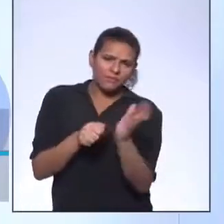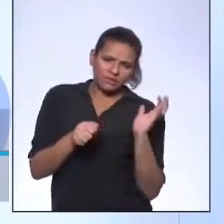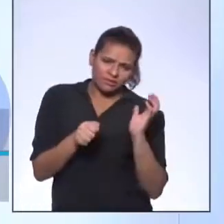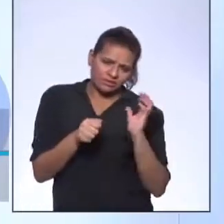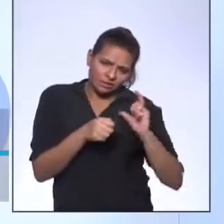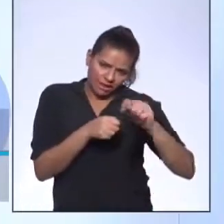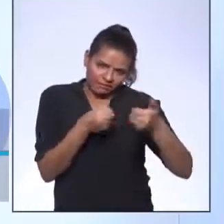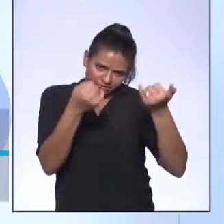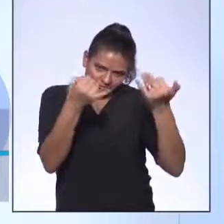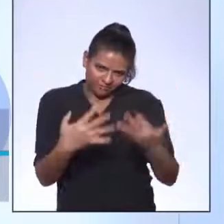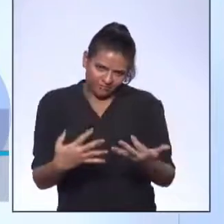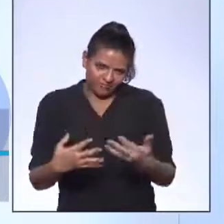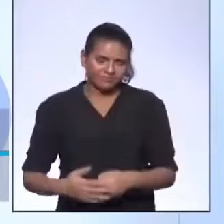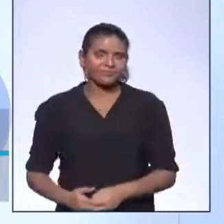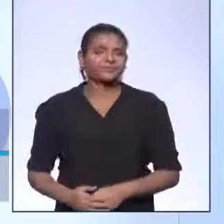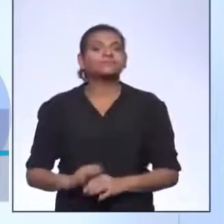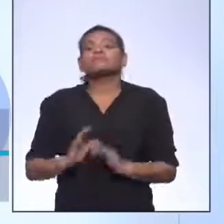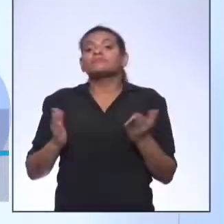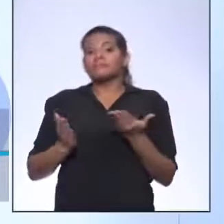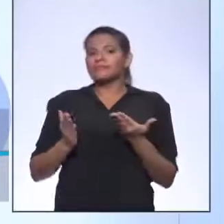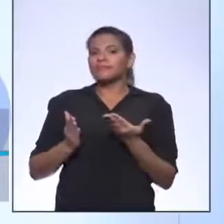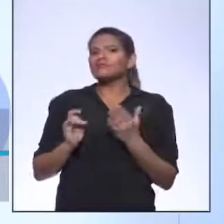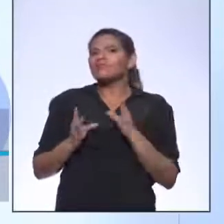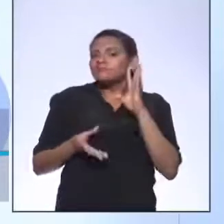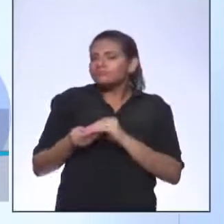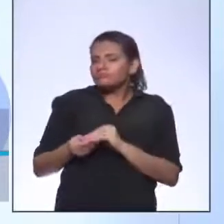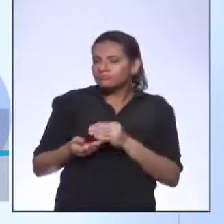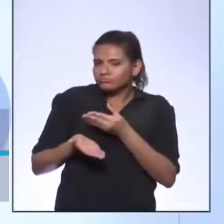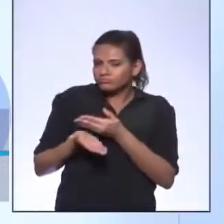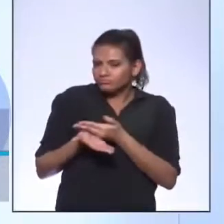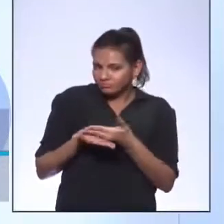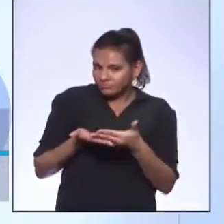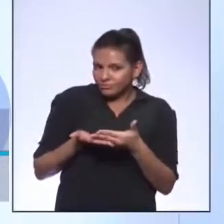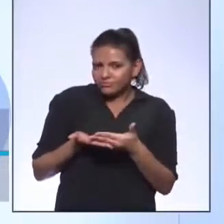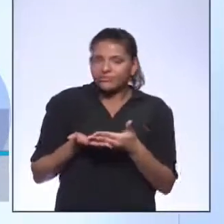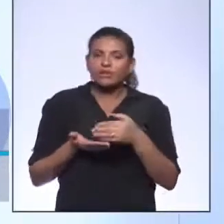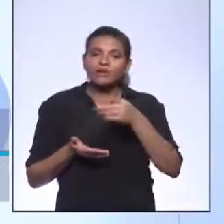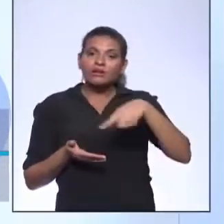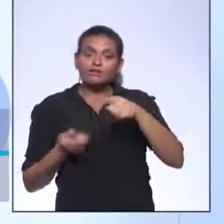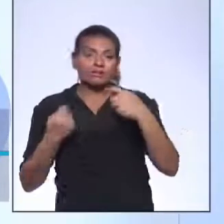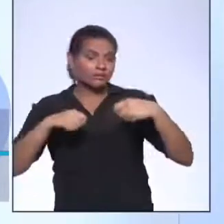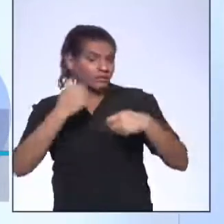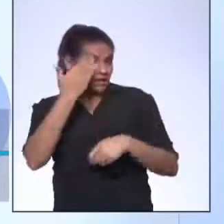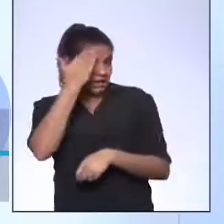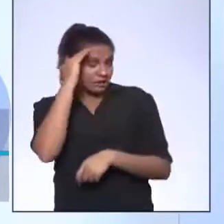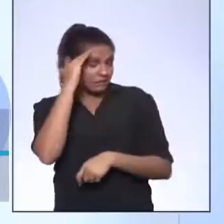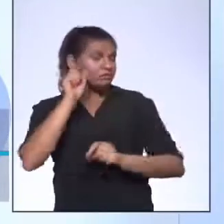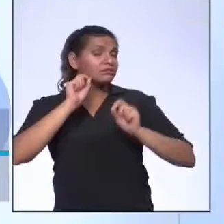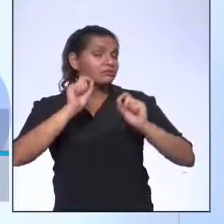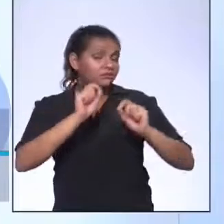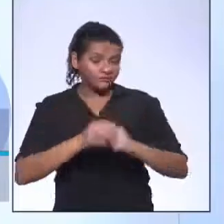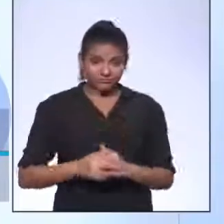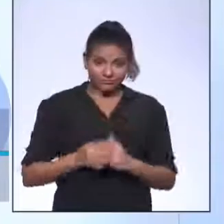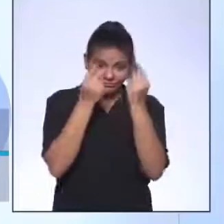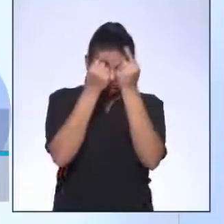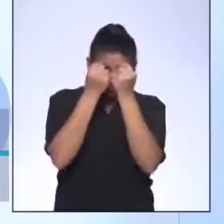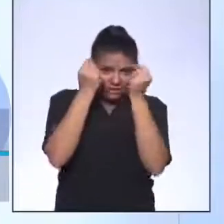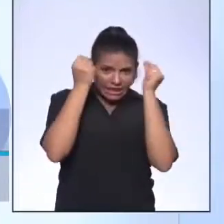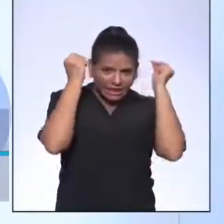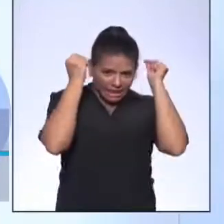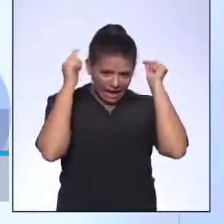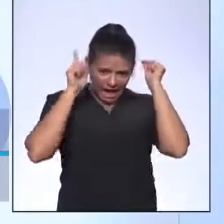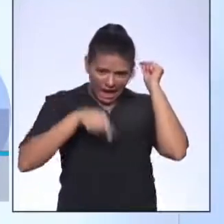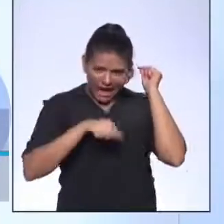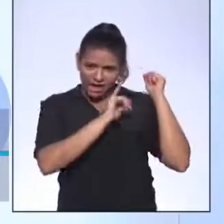introdução que eu passei aqui para vocês, eu quero que fique claro assim, que Grécia, ela não é um império, está